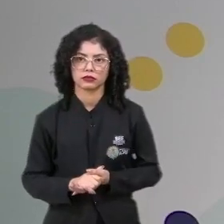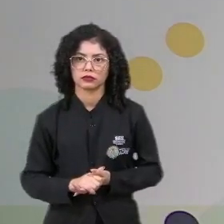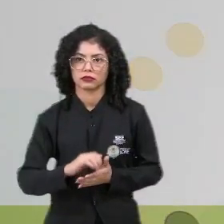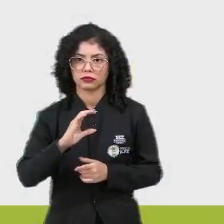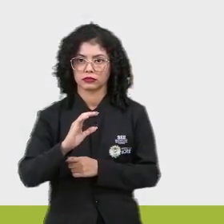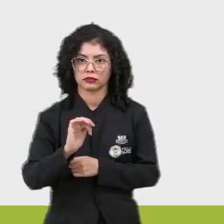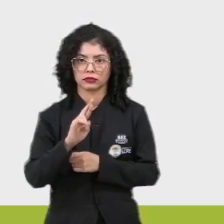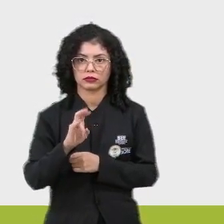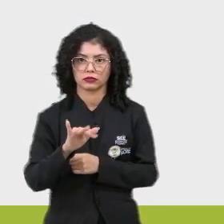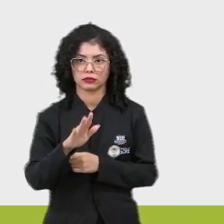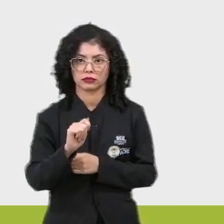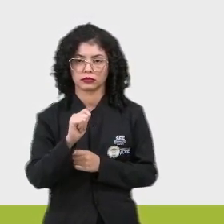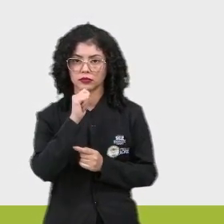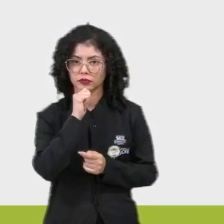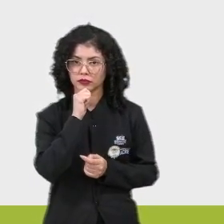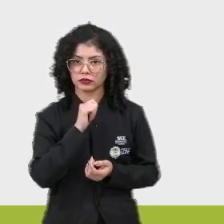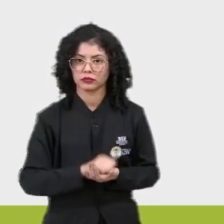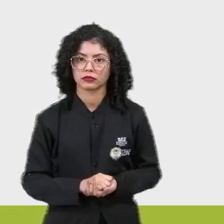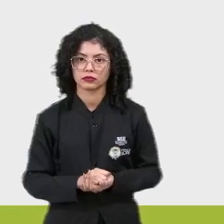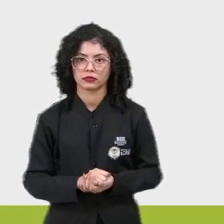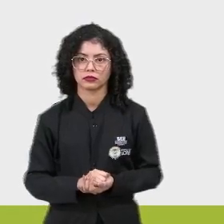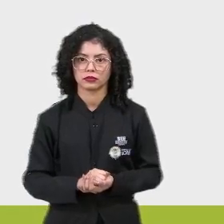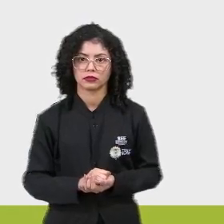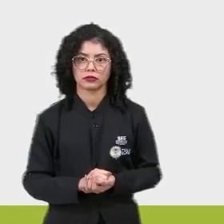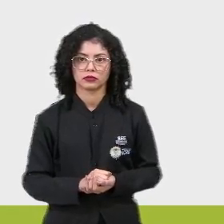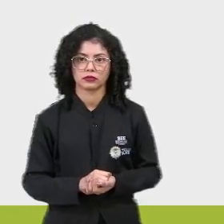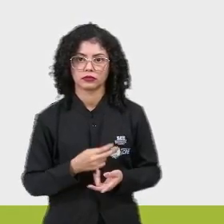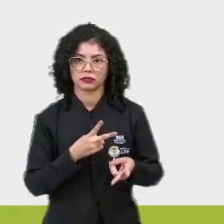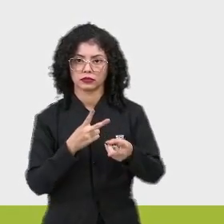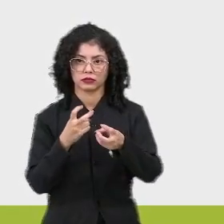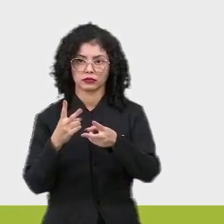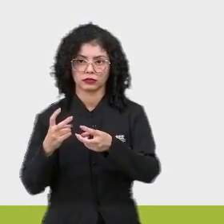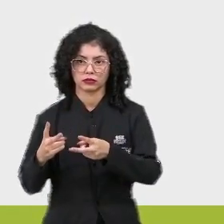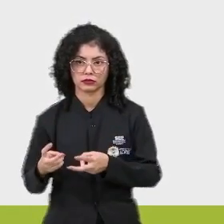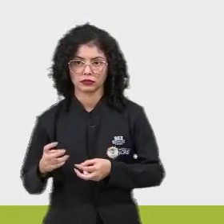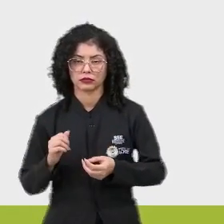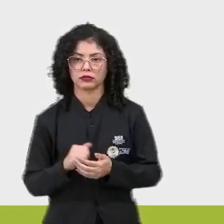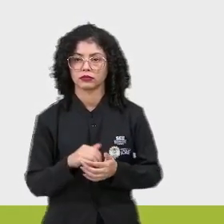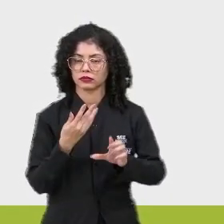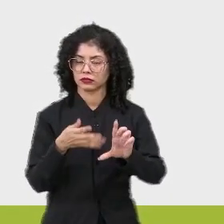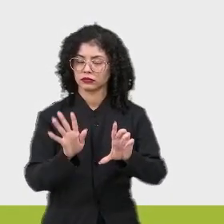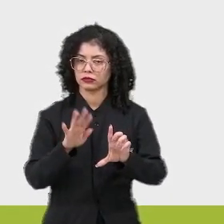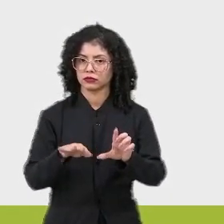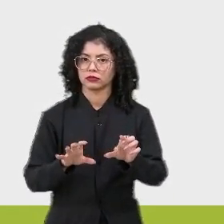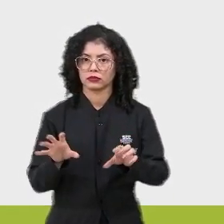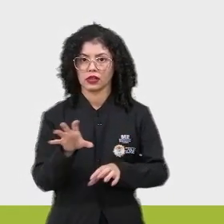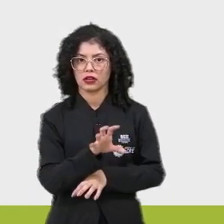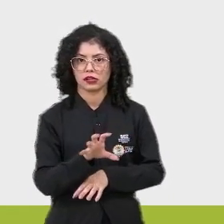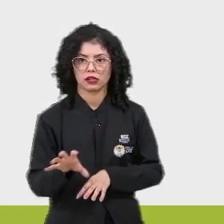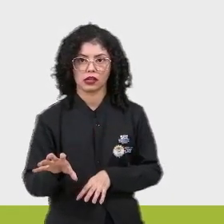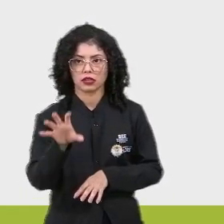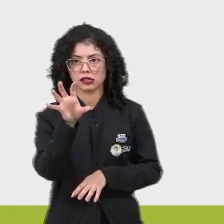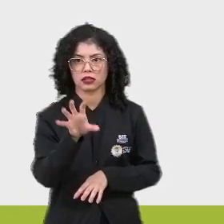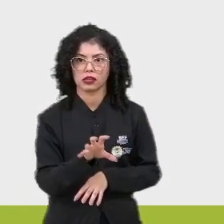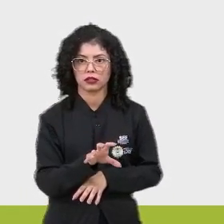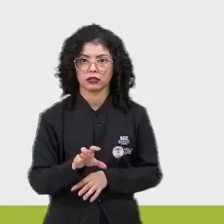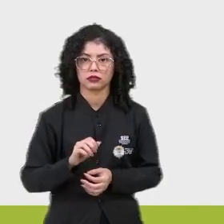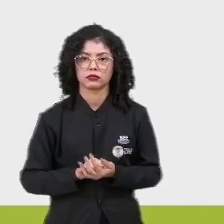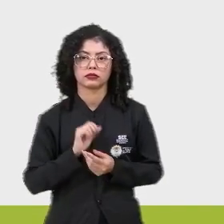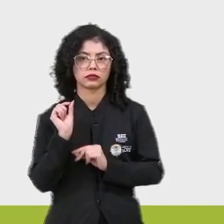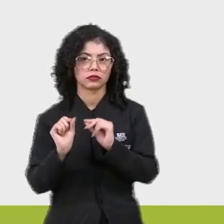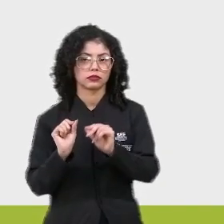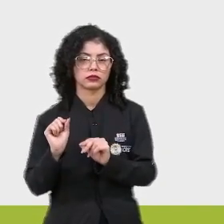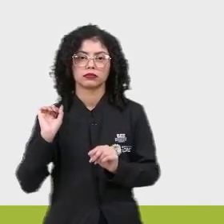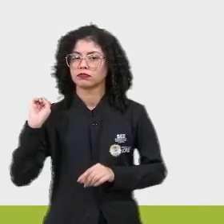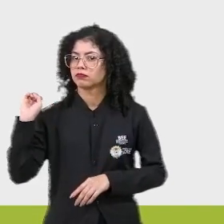carga negativa. E se, observando aqui a tabela distorcida, vemos que isso